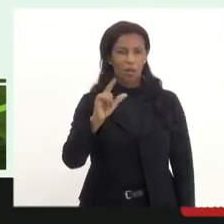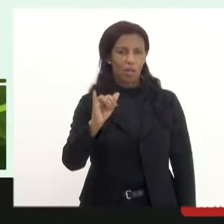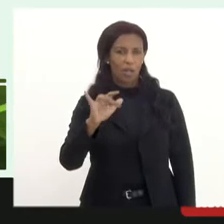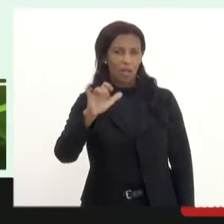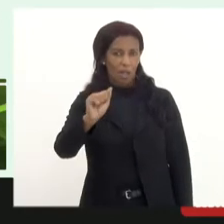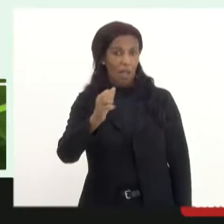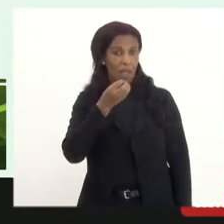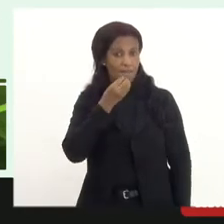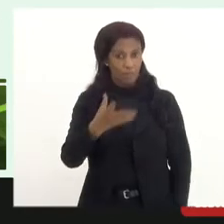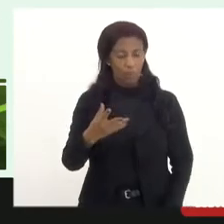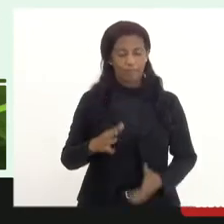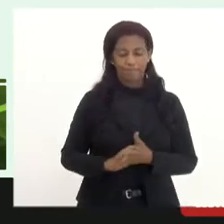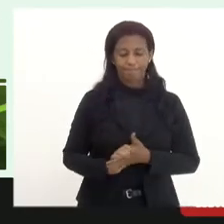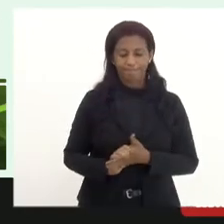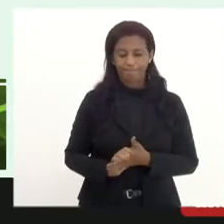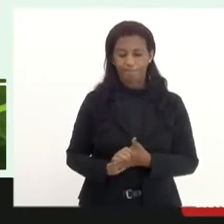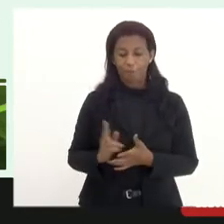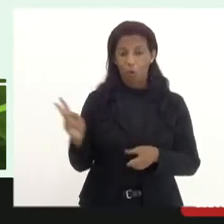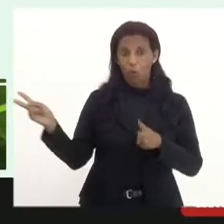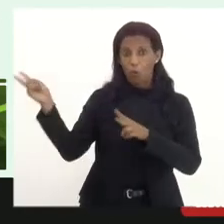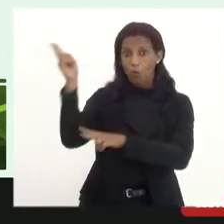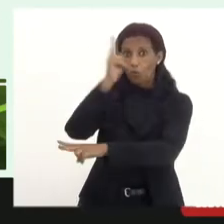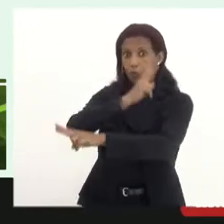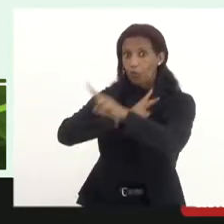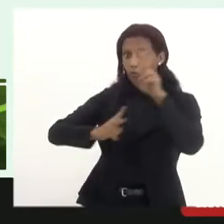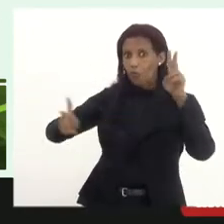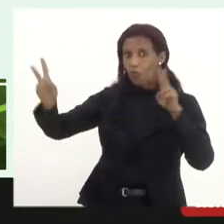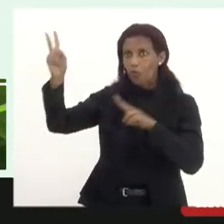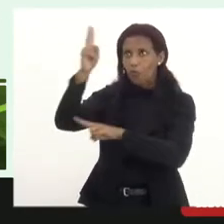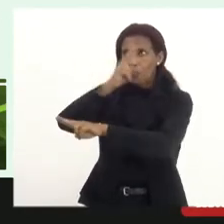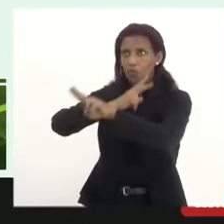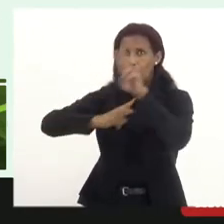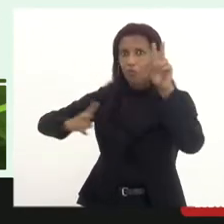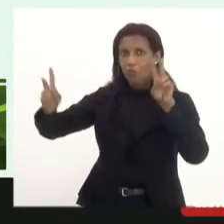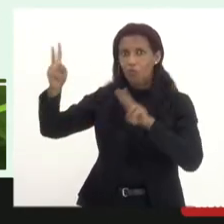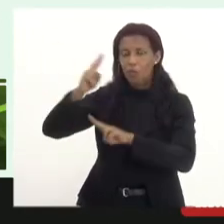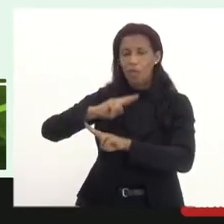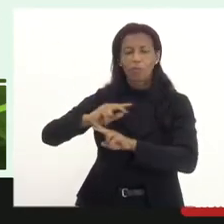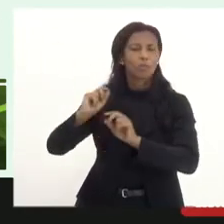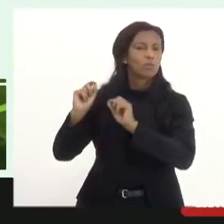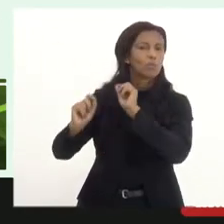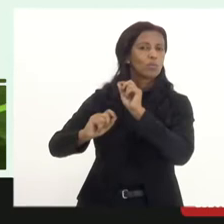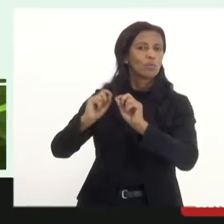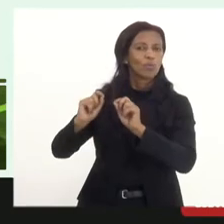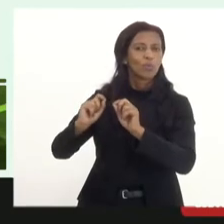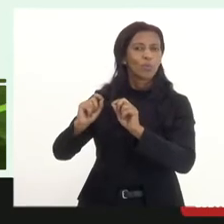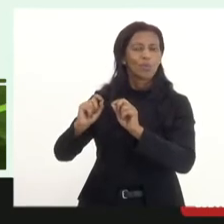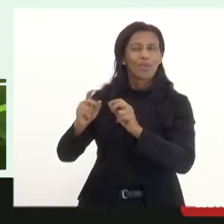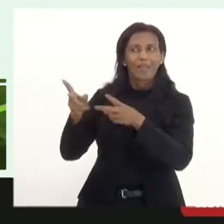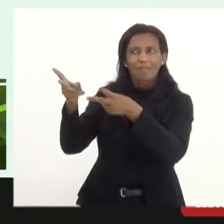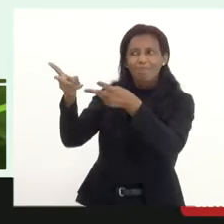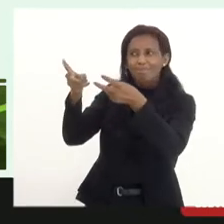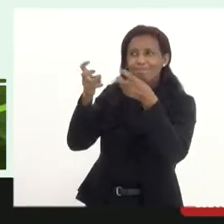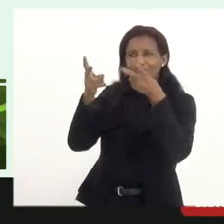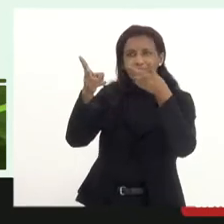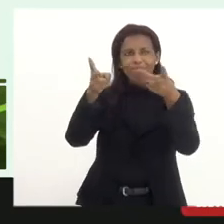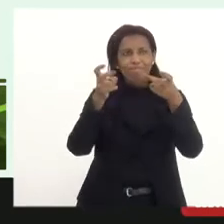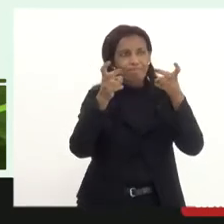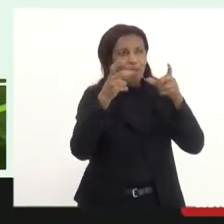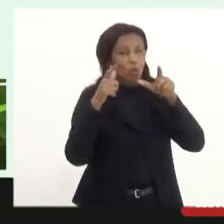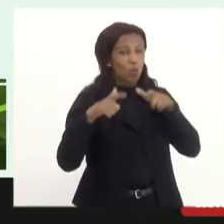olhos. A regularidade dos ventos na costa brasileira é algo que atrai bastante operadores de todo o